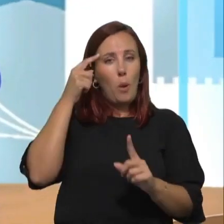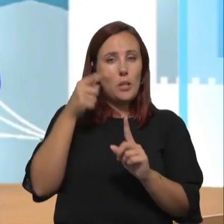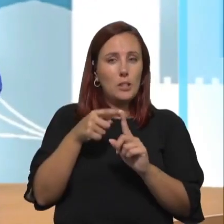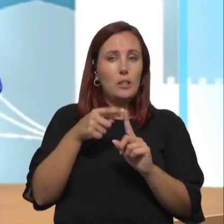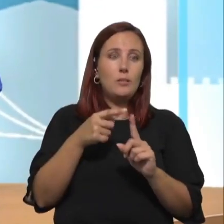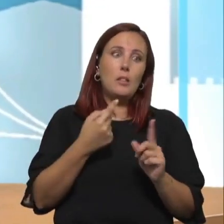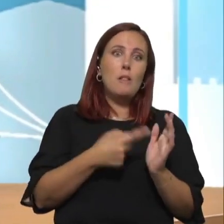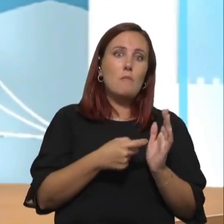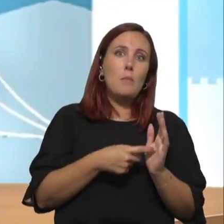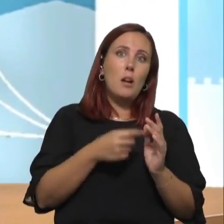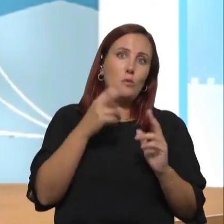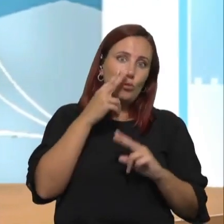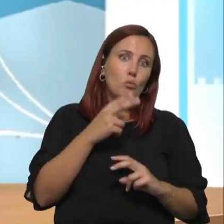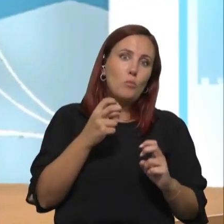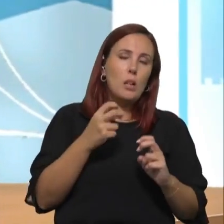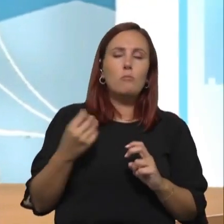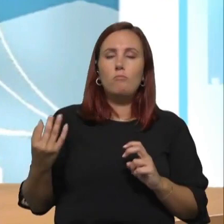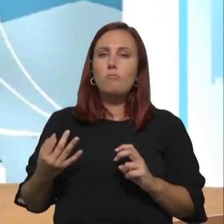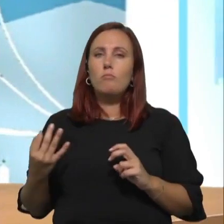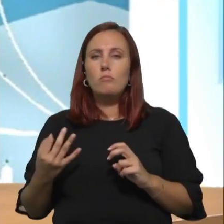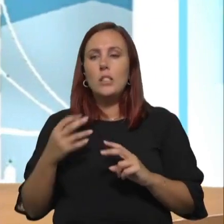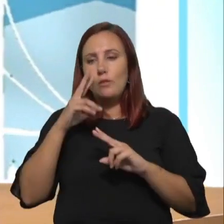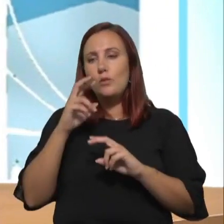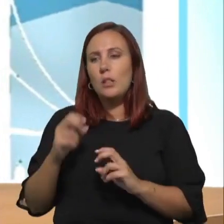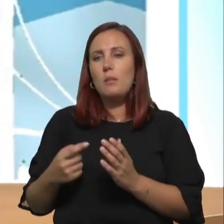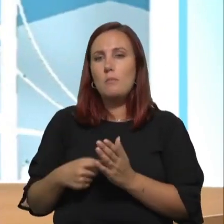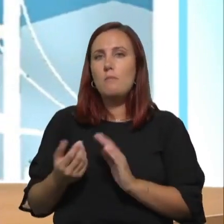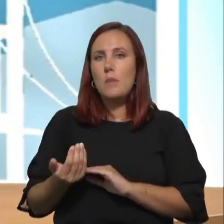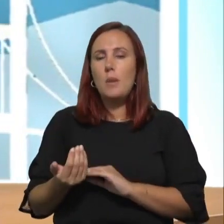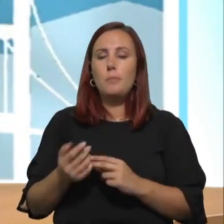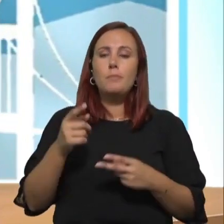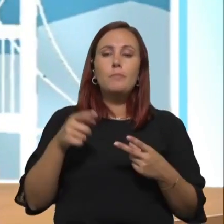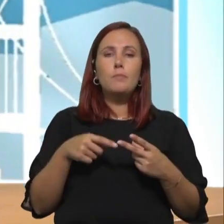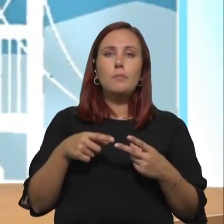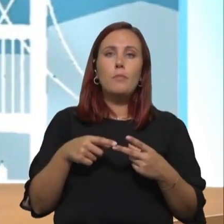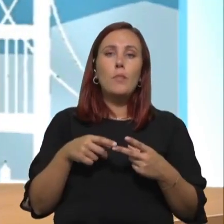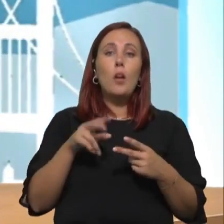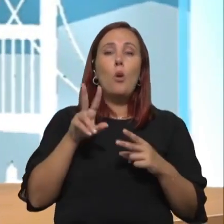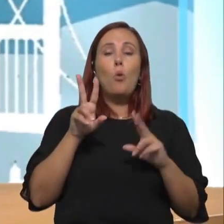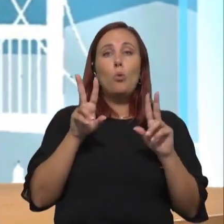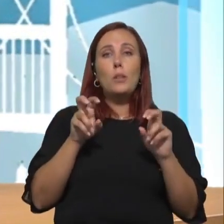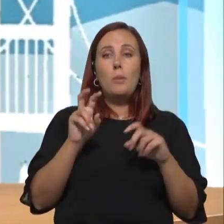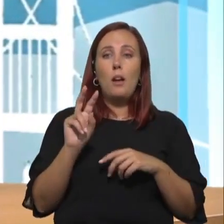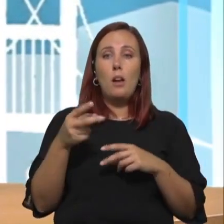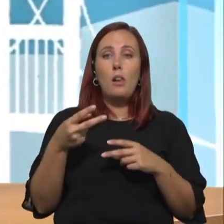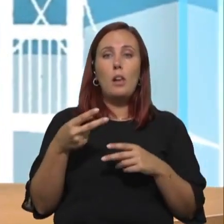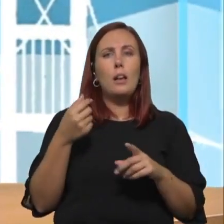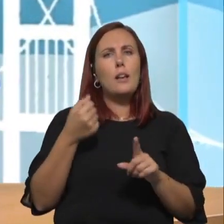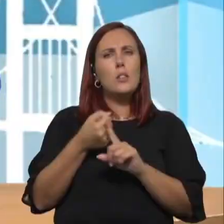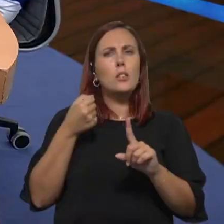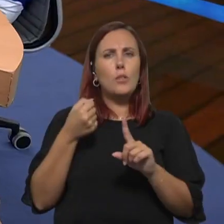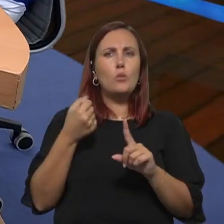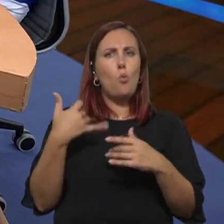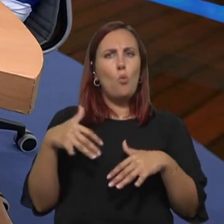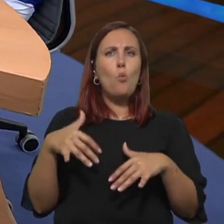descobrir, não é? E há imenso ainda por investigar e descobrir. As 2 temáticas são desafiantes.